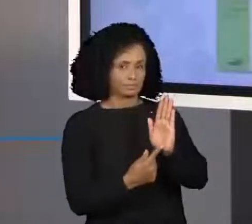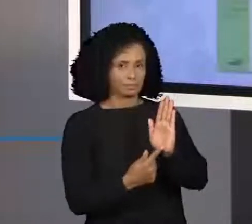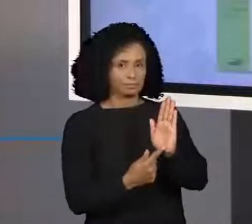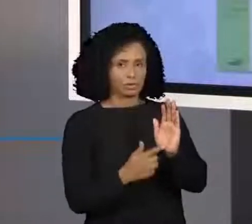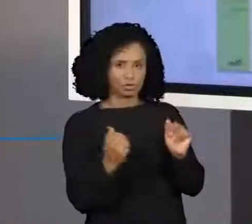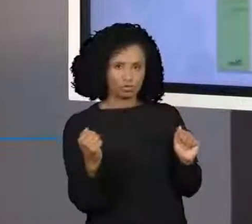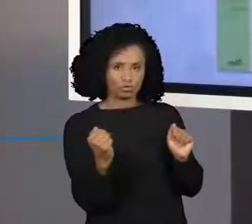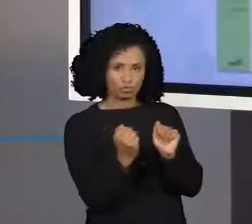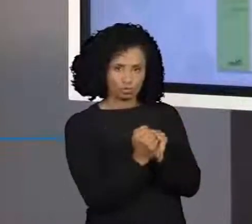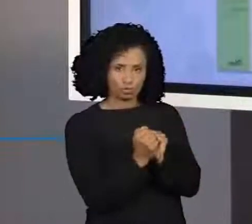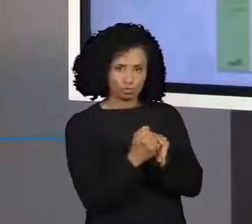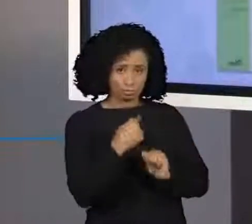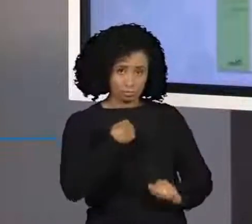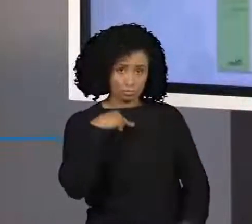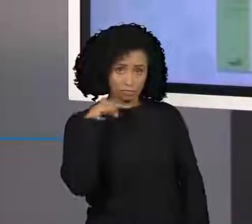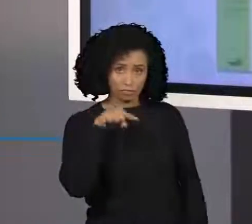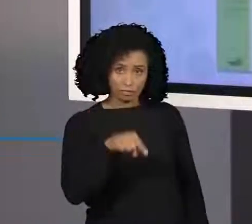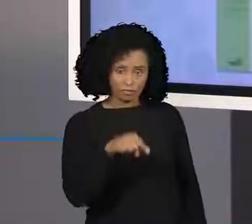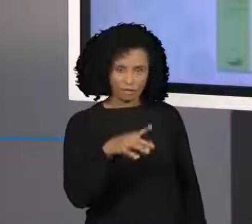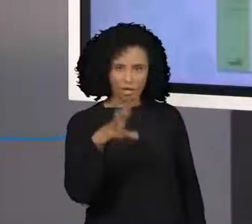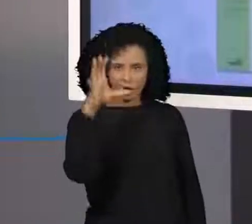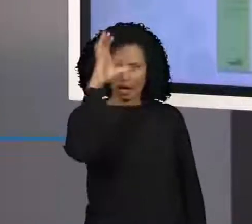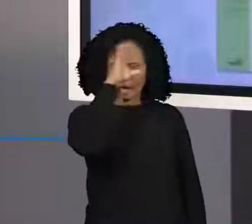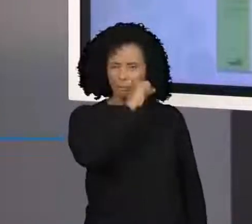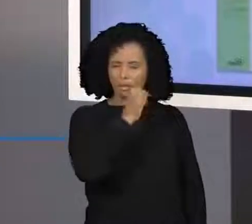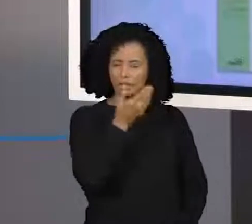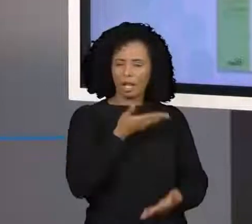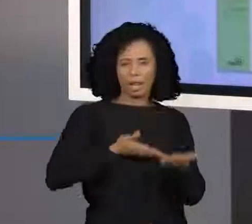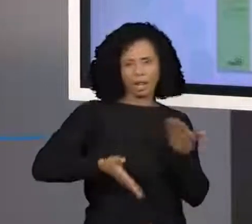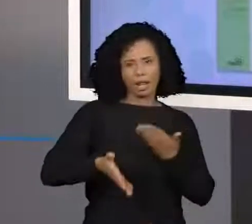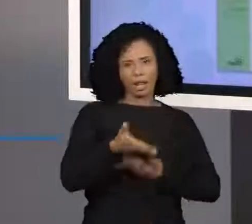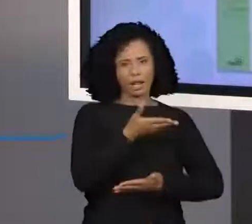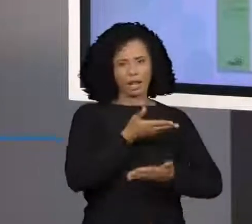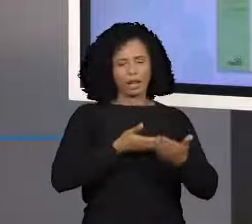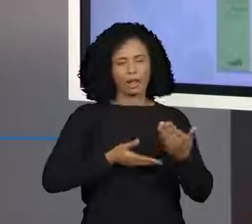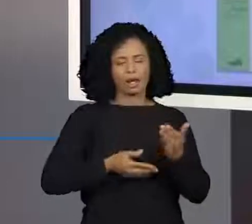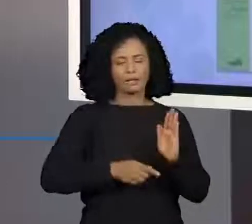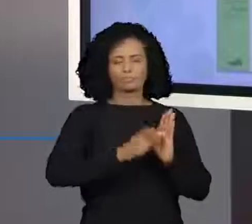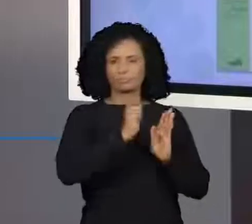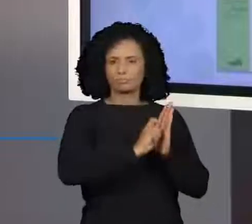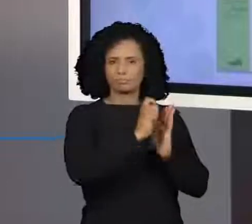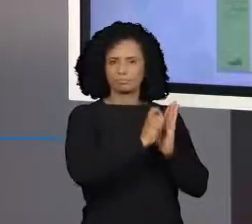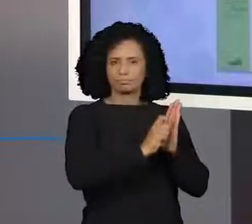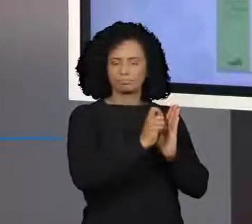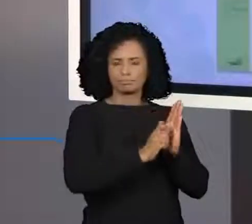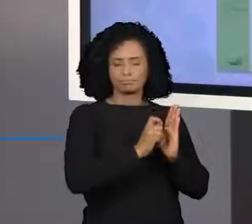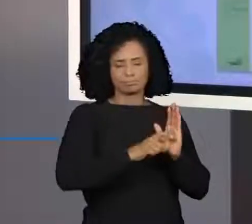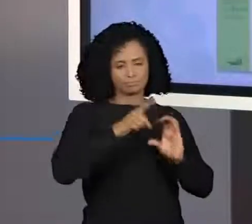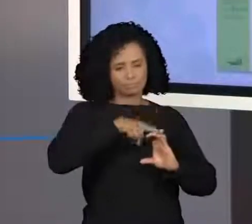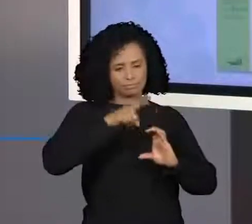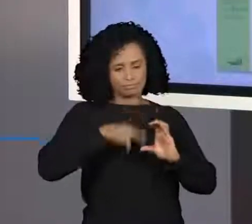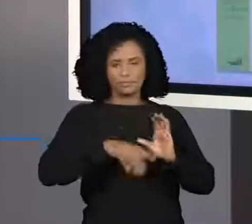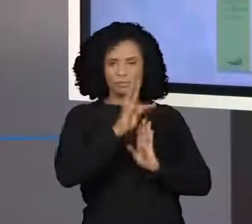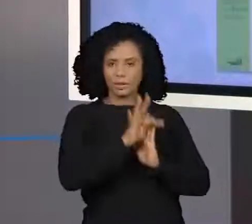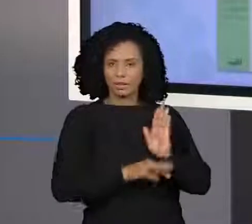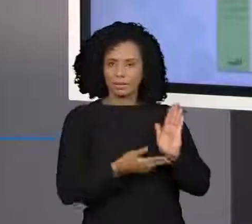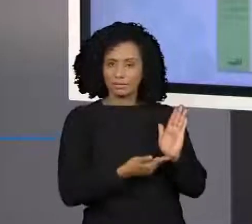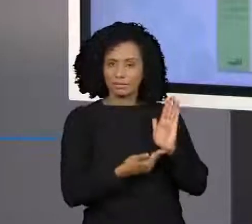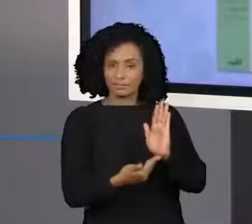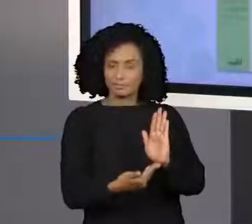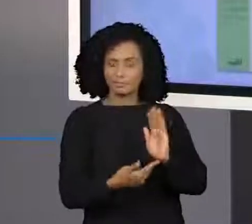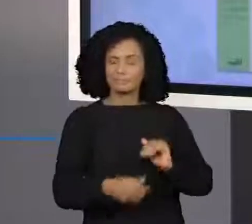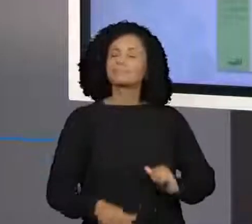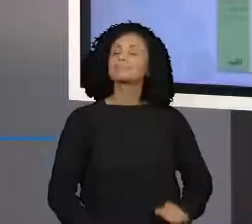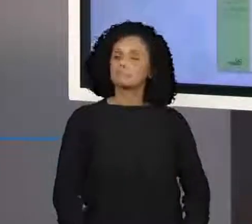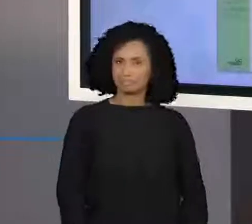você, aprendemos um pouco mais sobre o texto científico, um texto científico. O texto